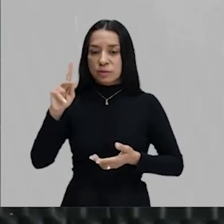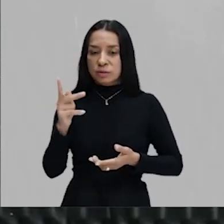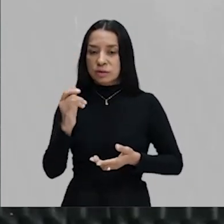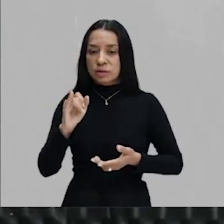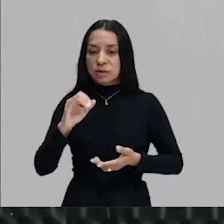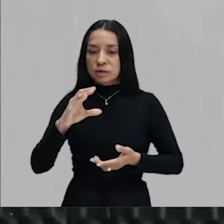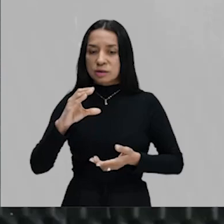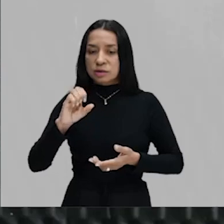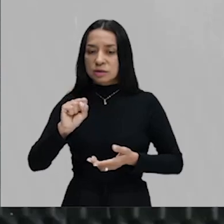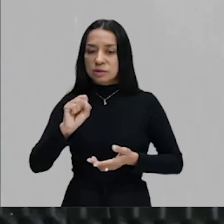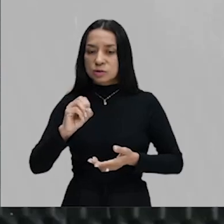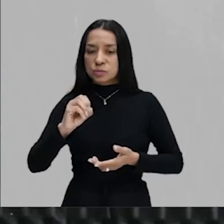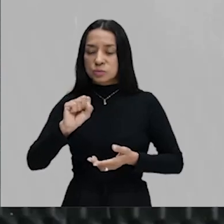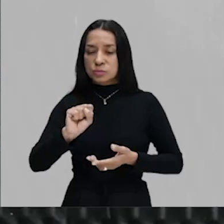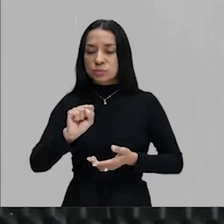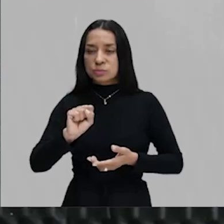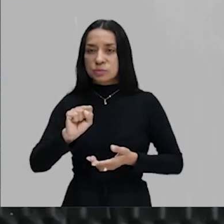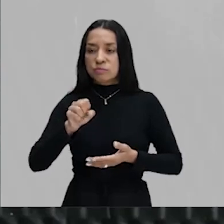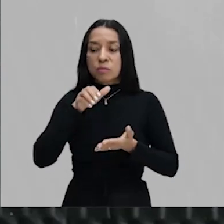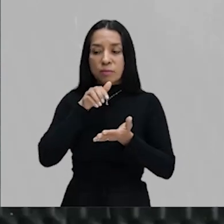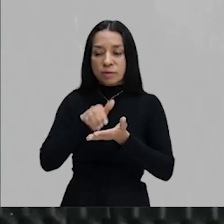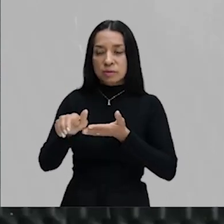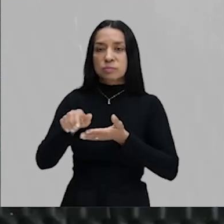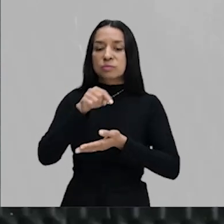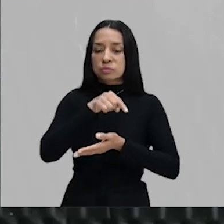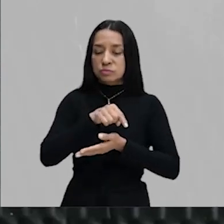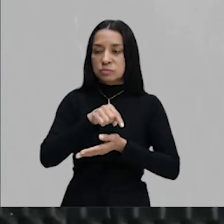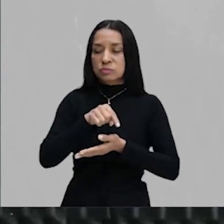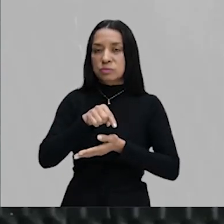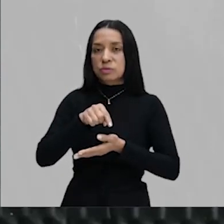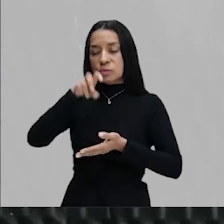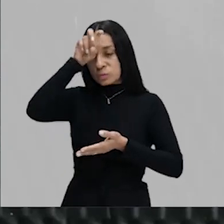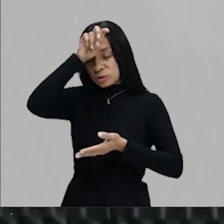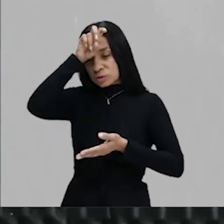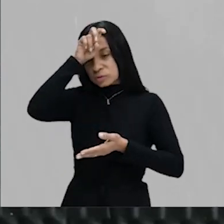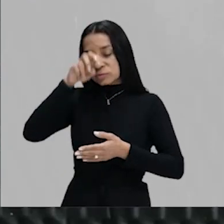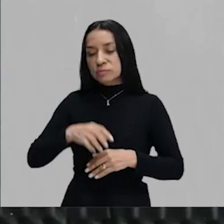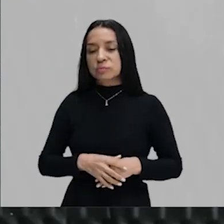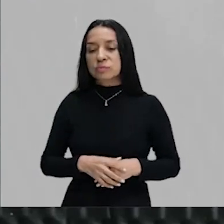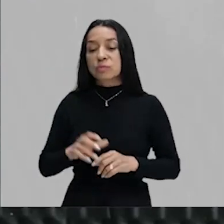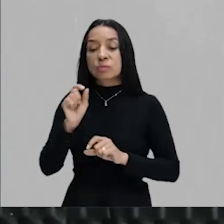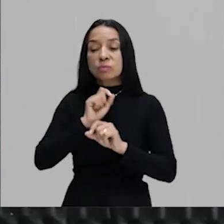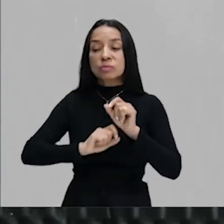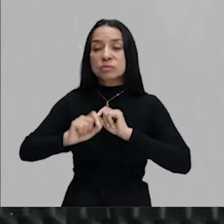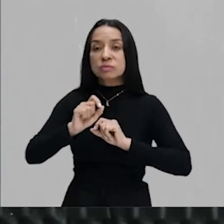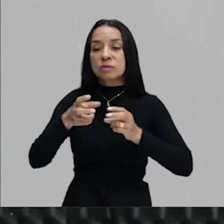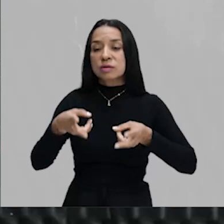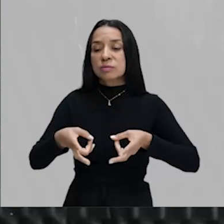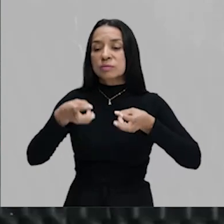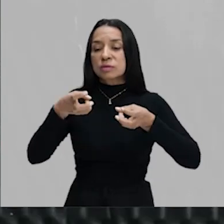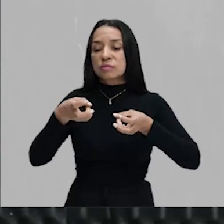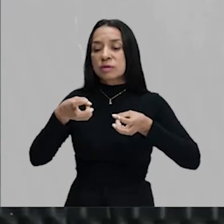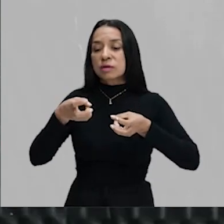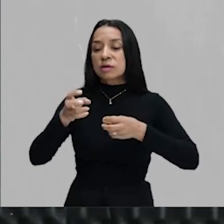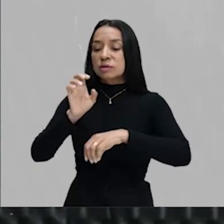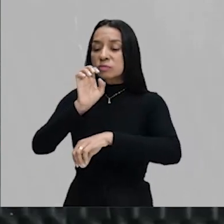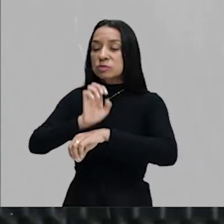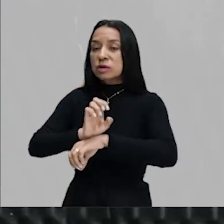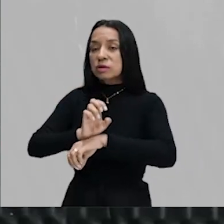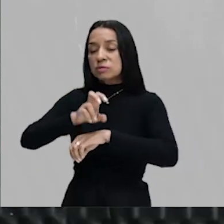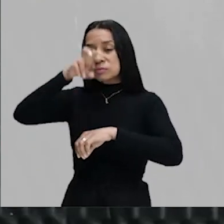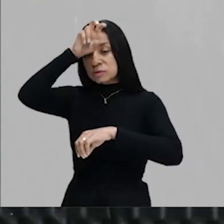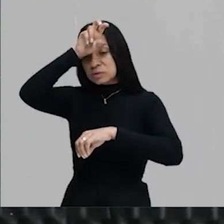E a partir da expulsão dos Ixos do Egito, o que vai se observar que o Estado egípcio ele